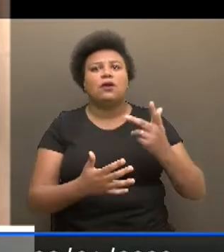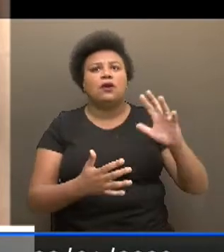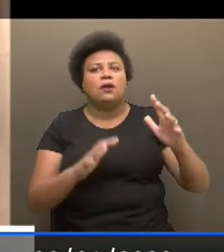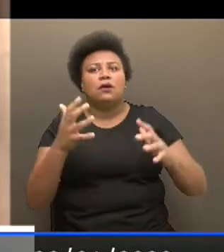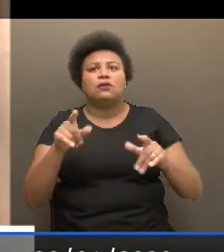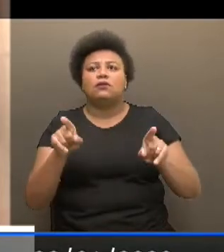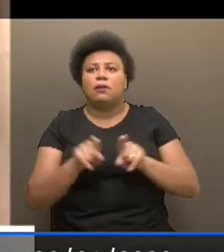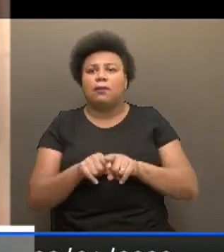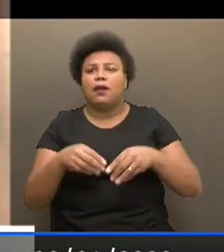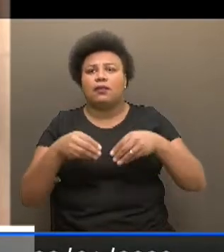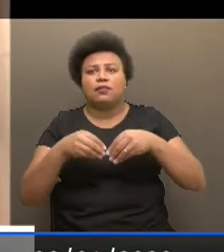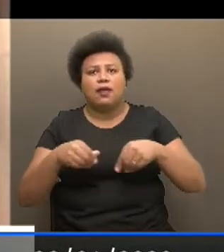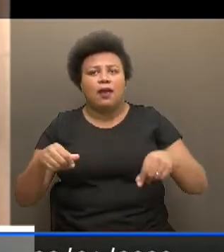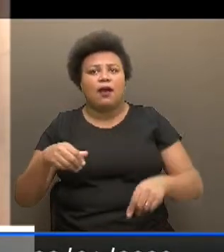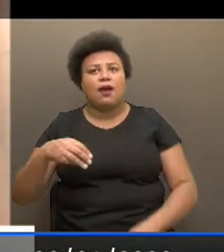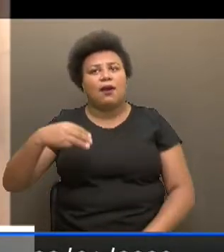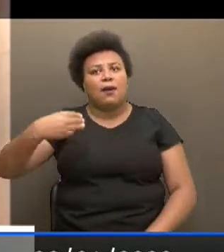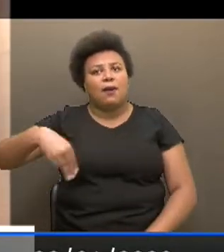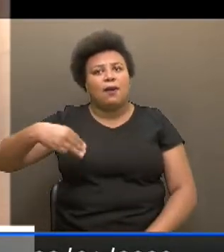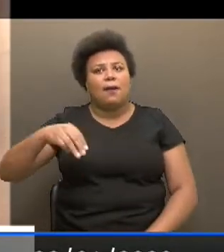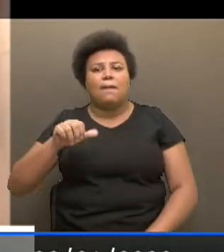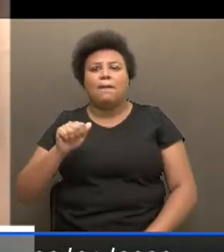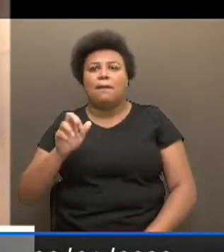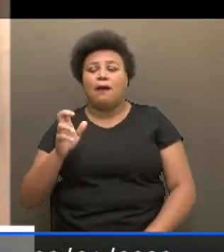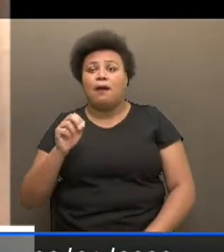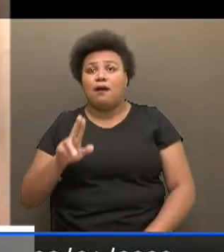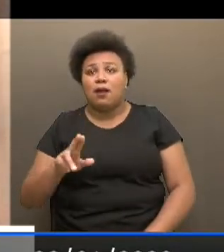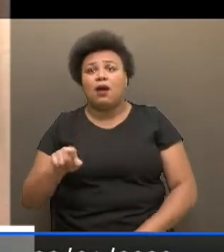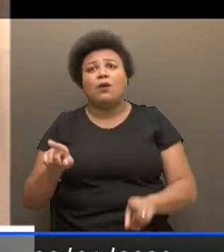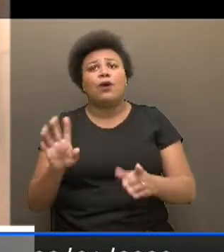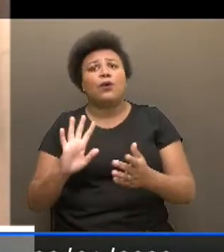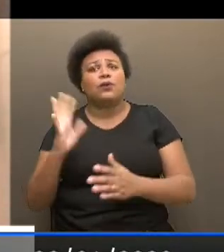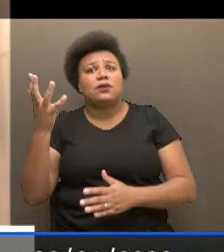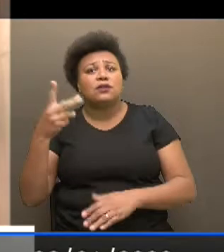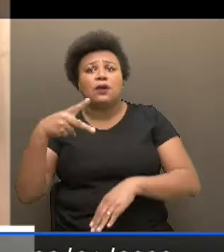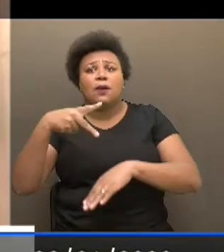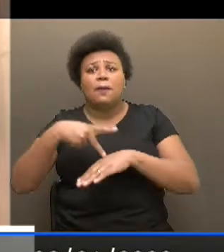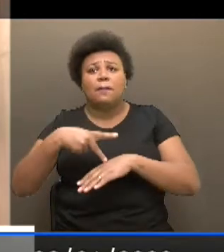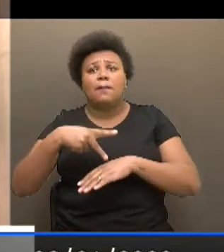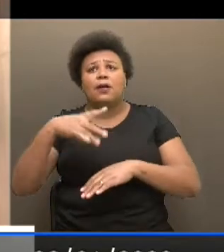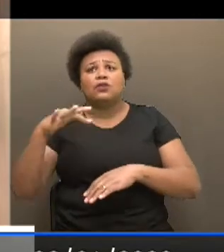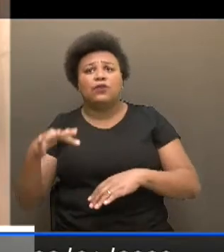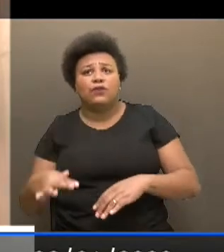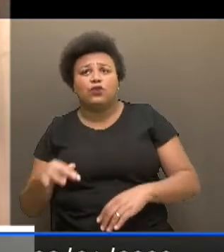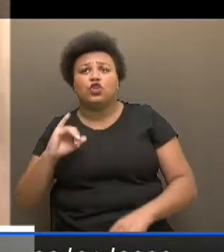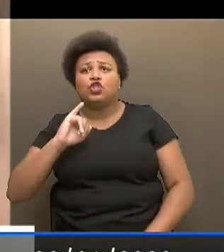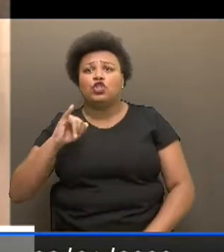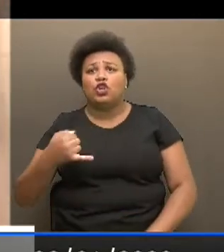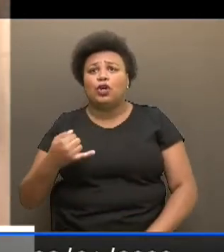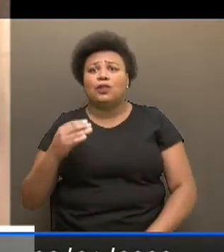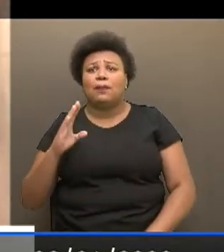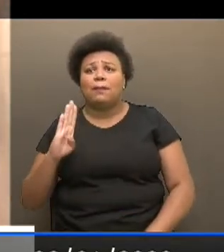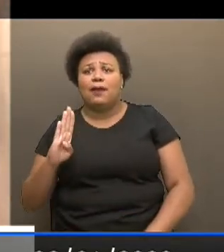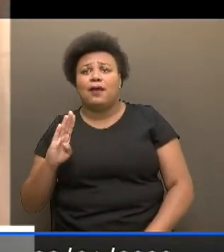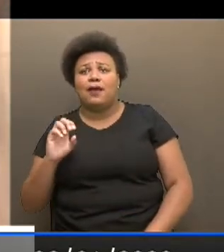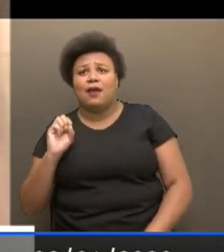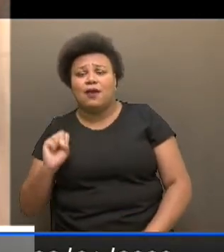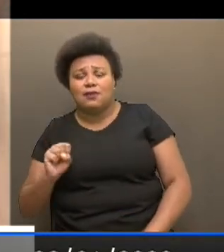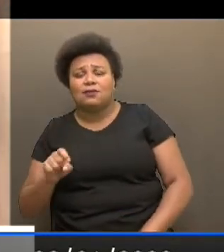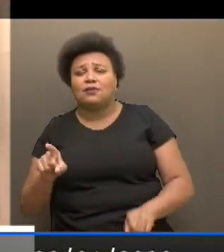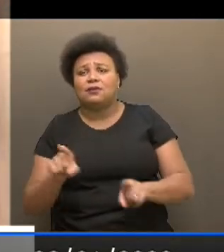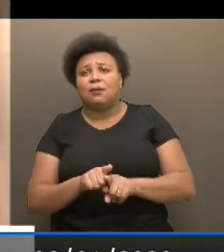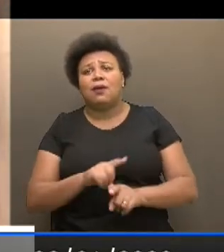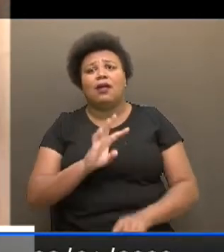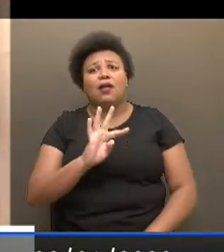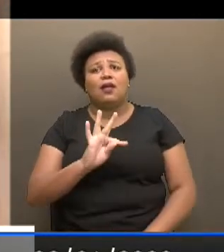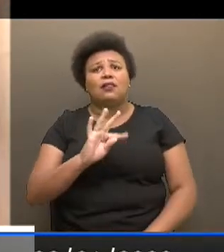terra Amaral, minha e do Ricardo, aconteceu em Passo Fundo, da JBS, aconteceu em Itapejara,